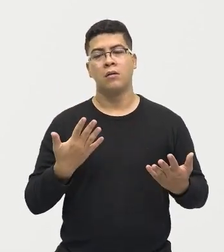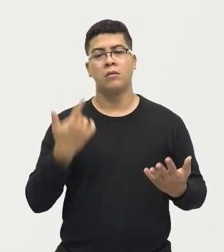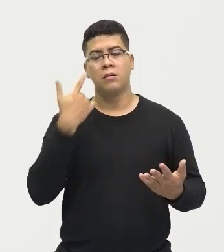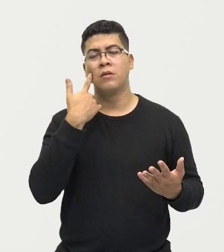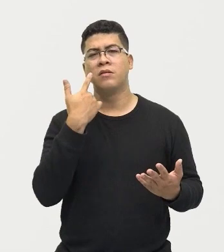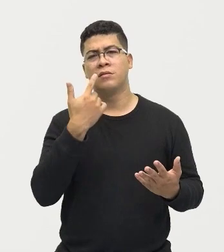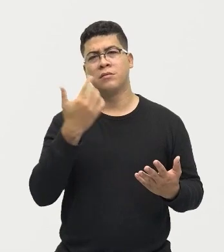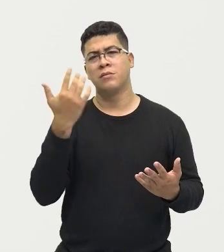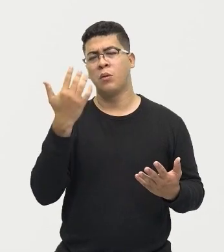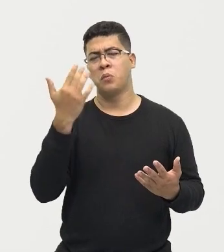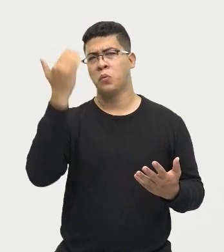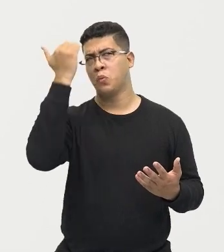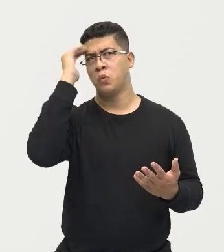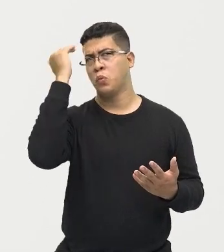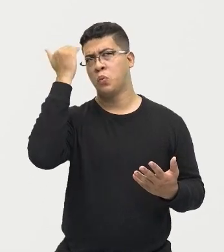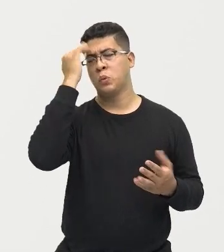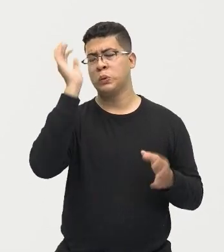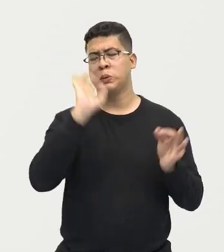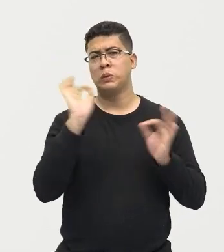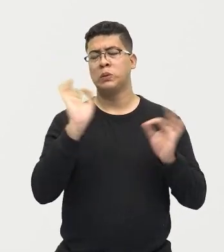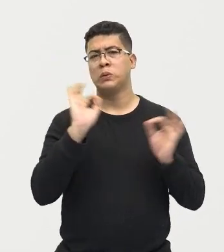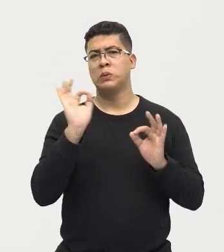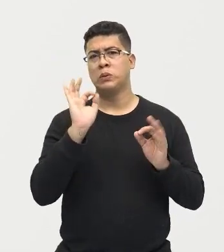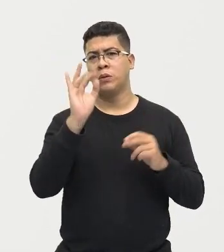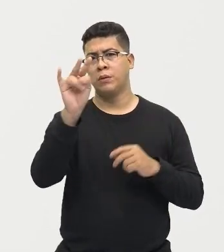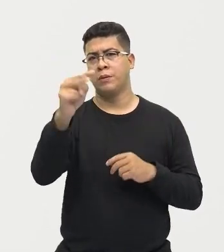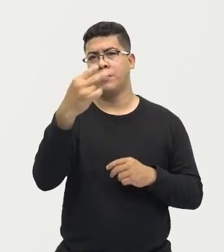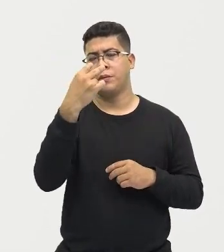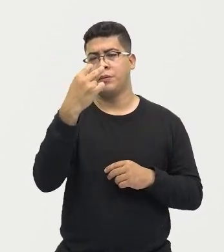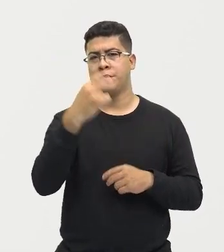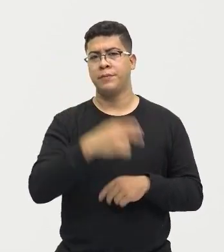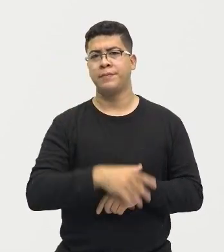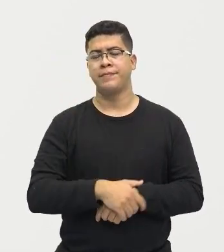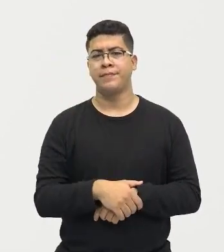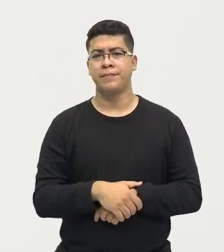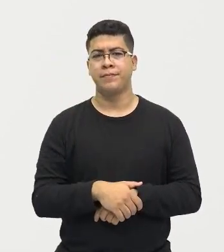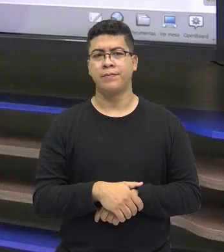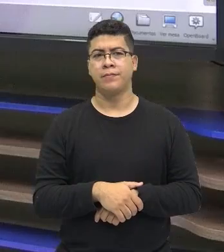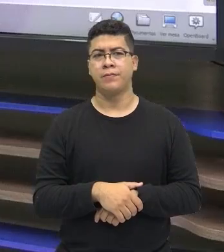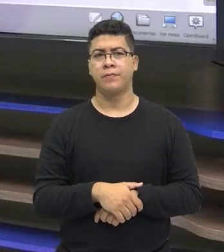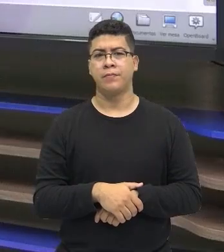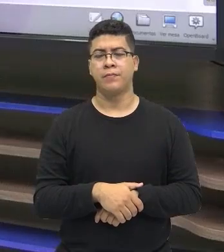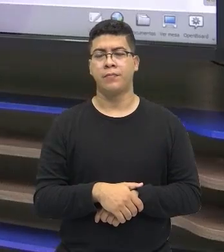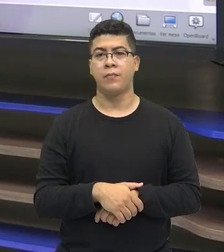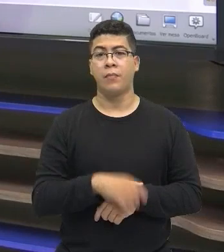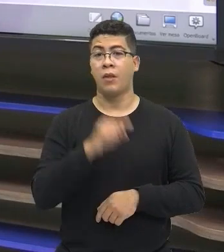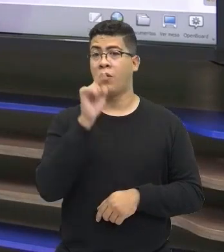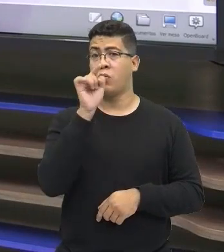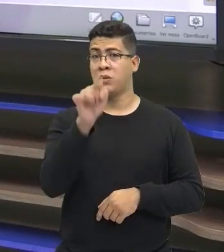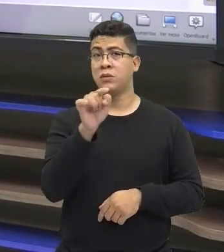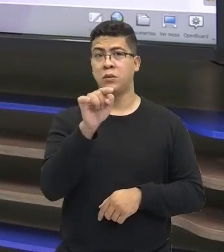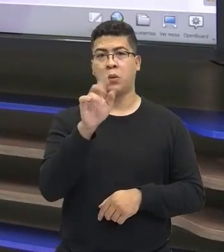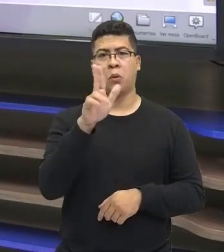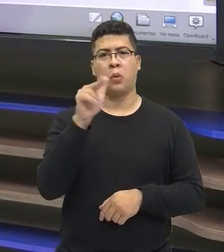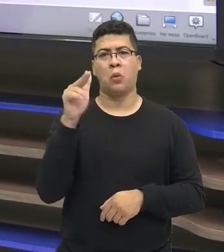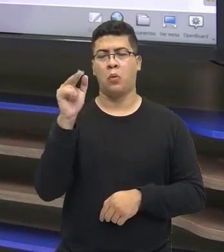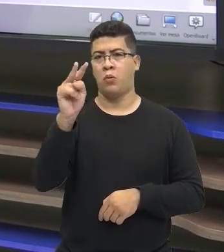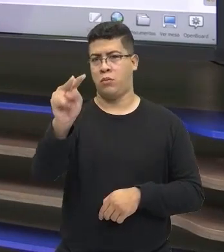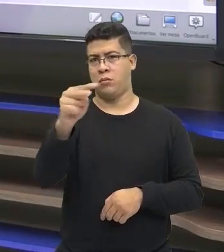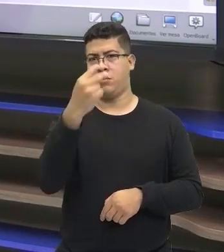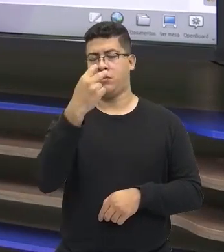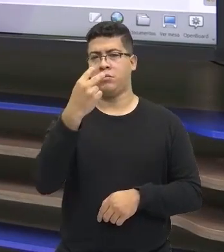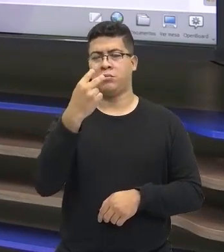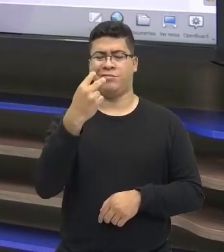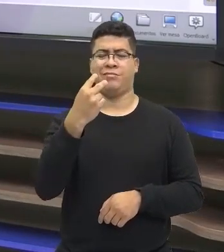conseguir entender, né? Olha só para mim aqui, ó. Você nunca gostou. Se eu falar assim, você nunca gostou,